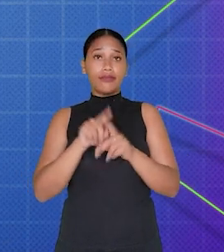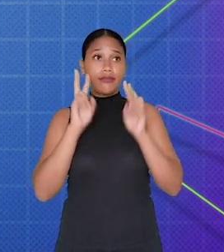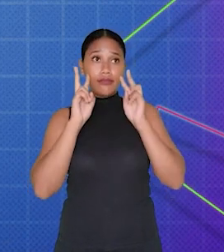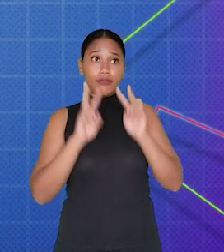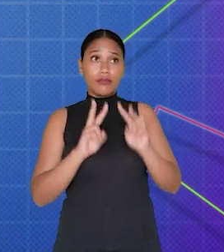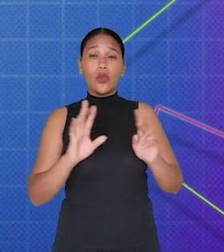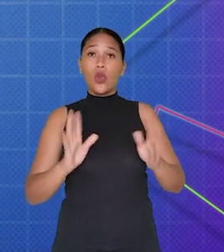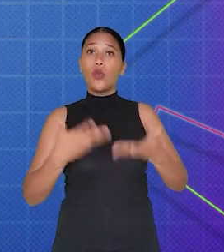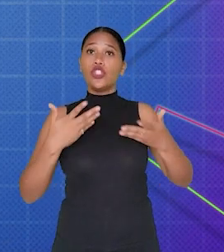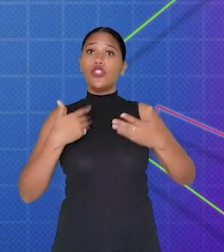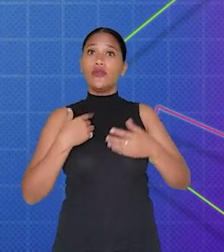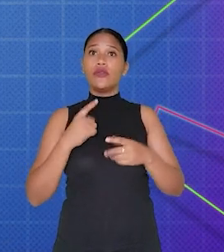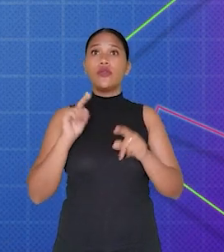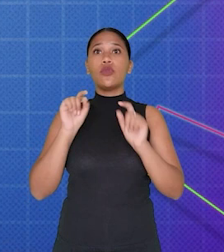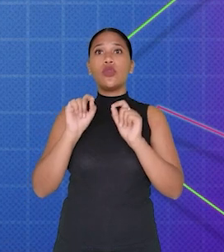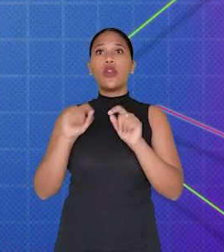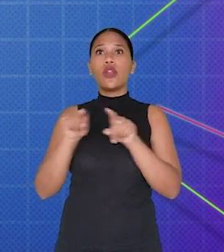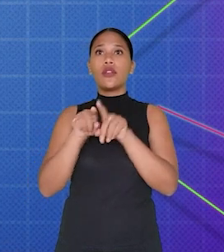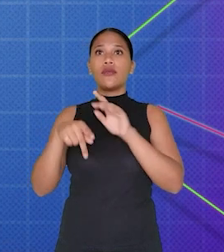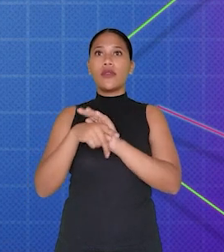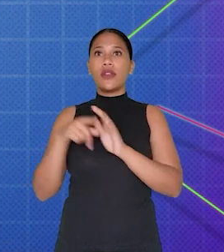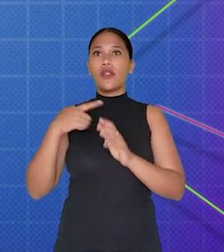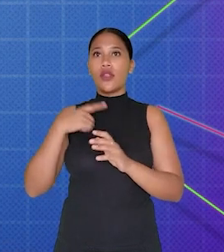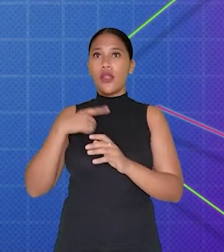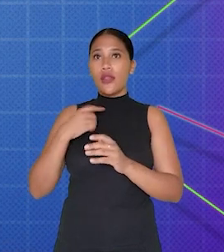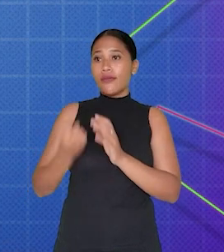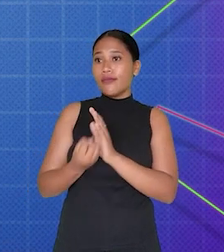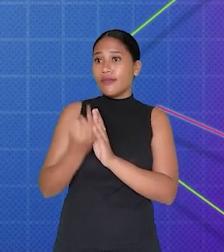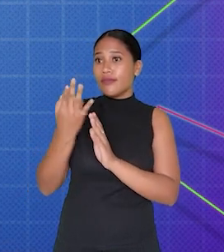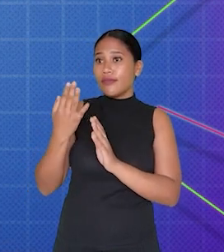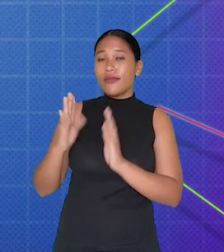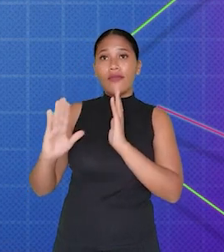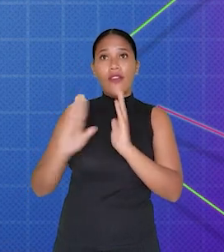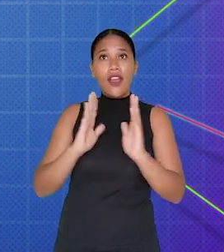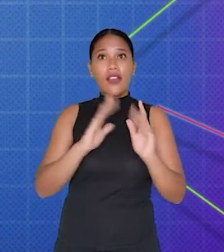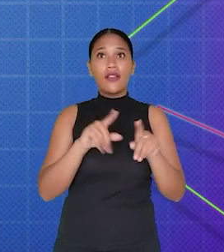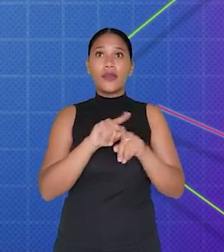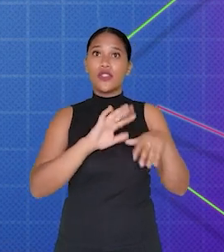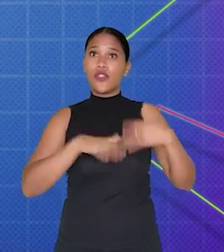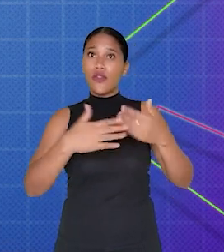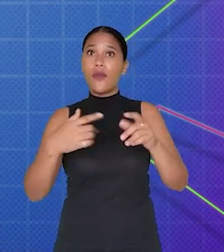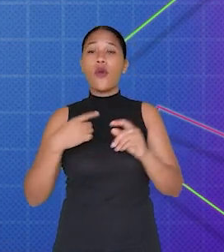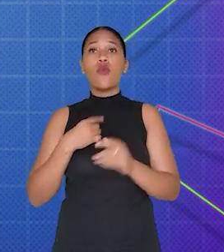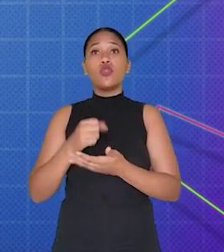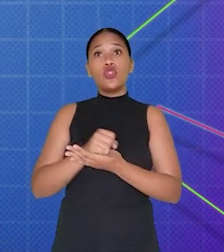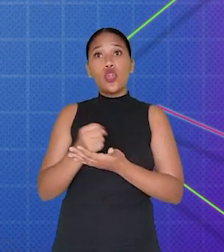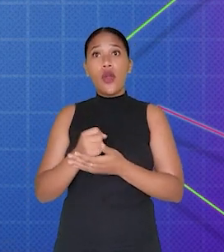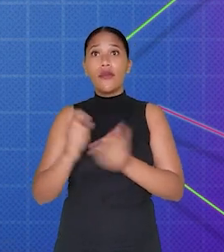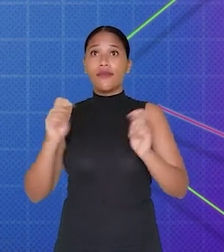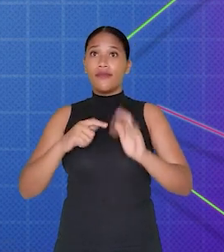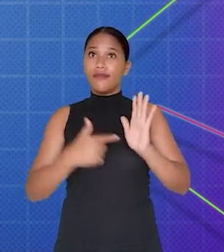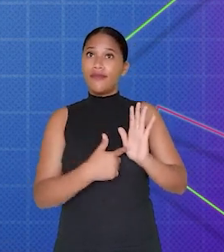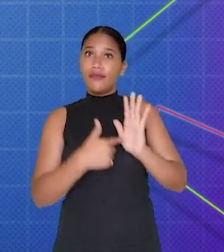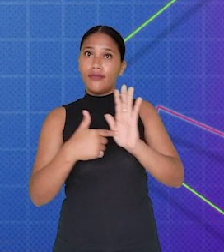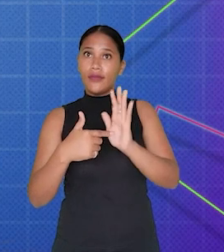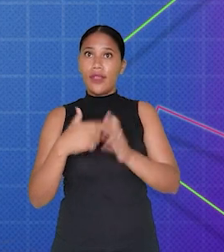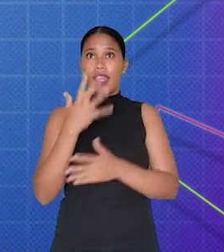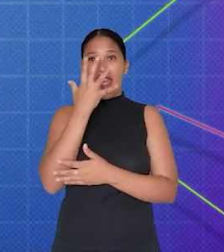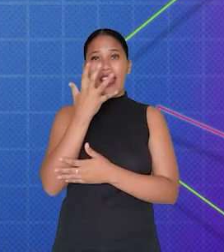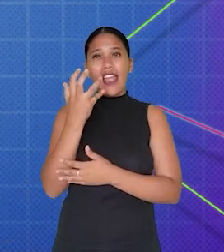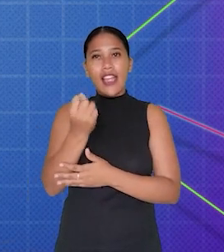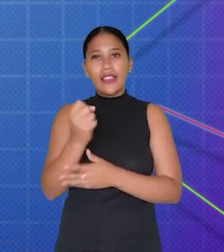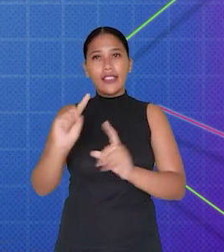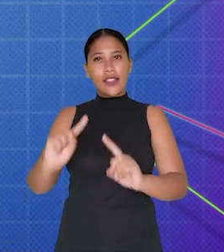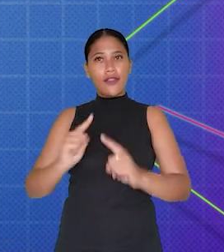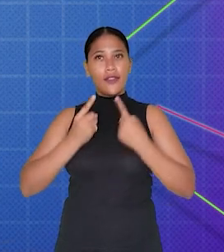em consideração as motivações e expectativas dos jogadores desde as primeiras fases de desenvolvimento para que o jogo possa ser projetado de